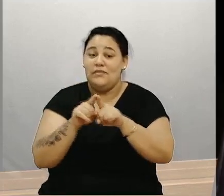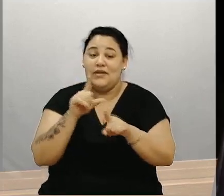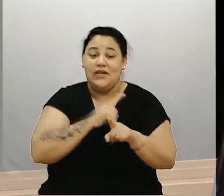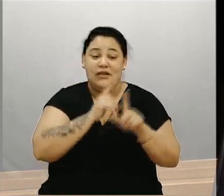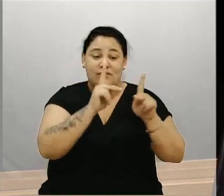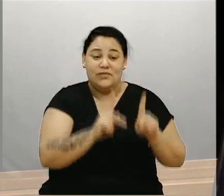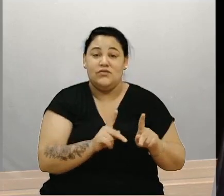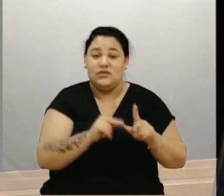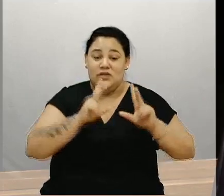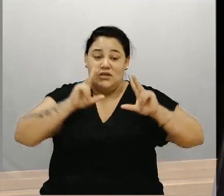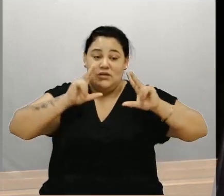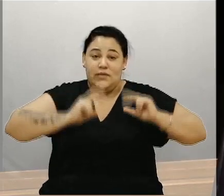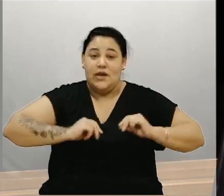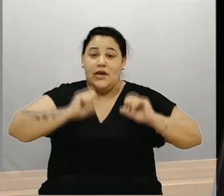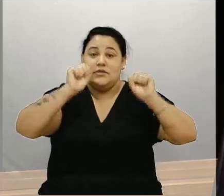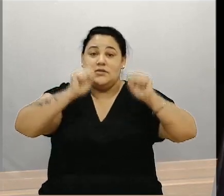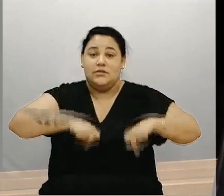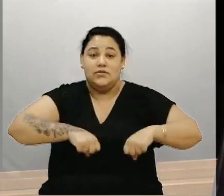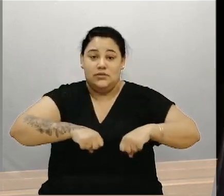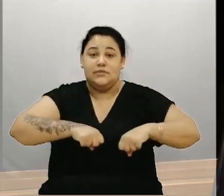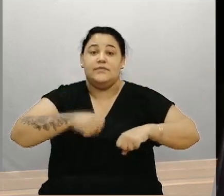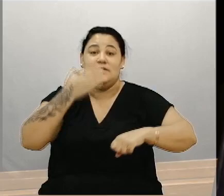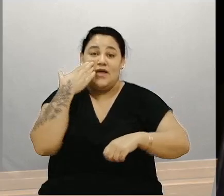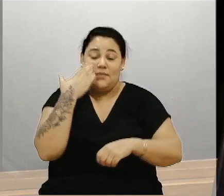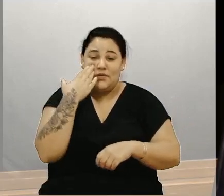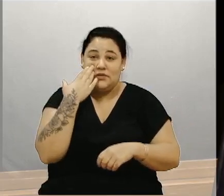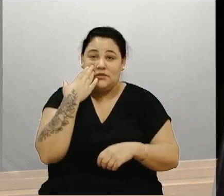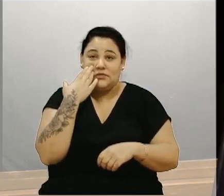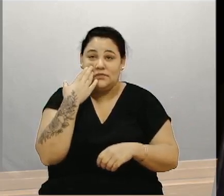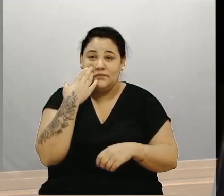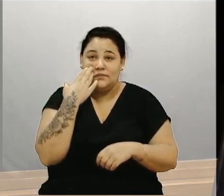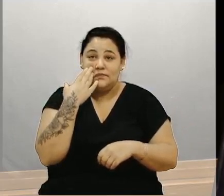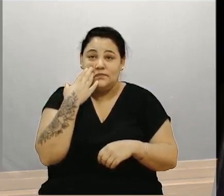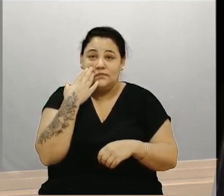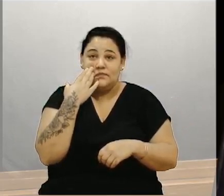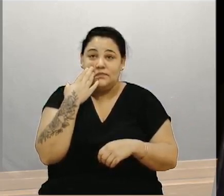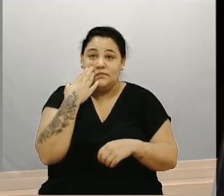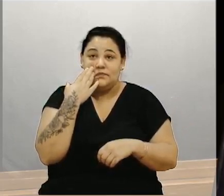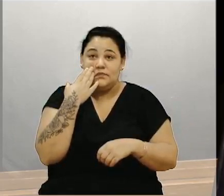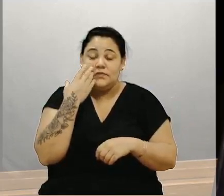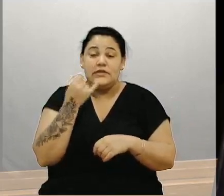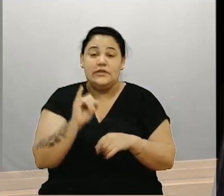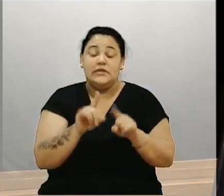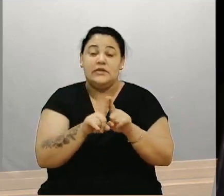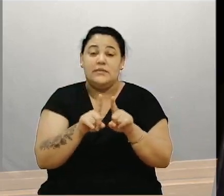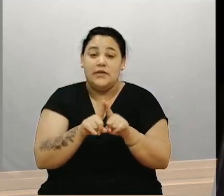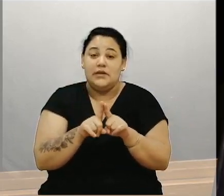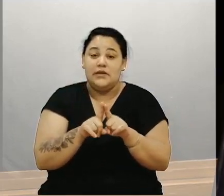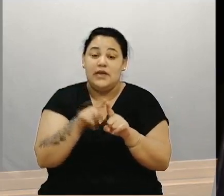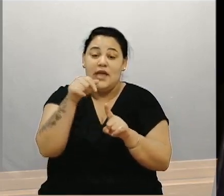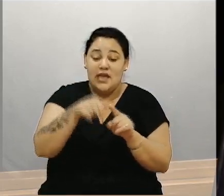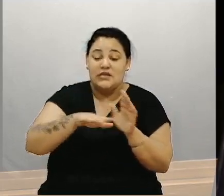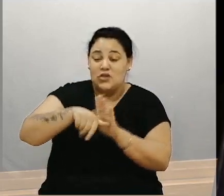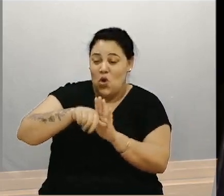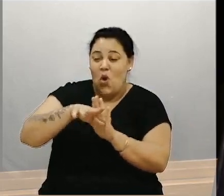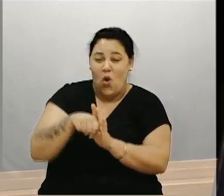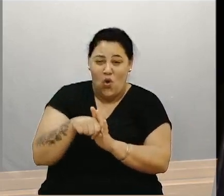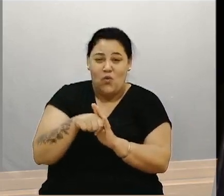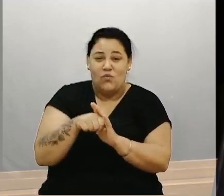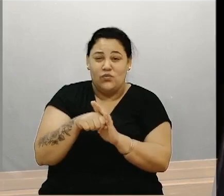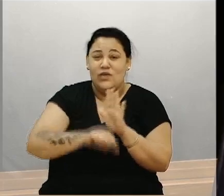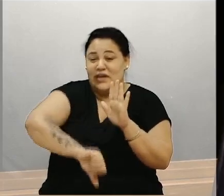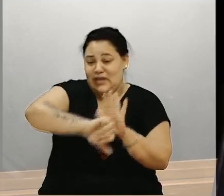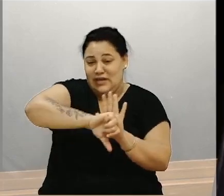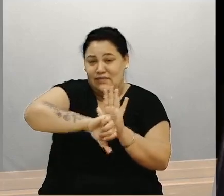que merece, sim, essa desqualificação. E se esses furtos e essas coisas precisam